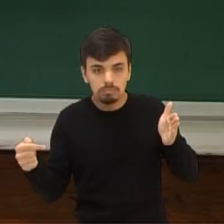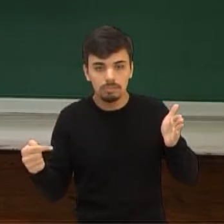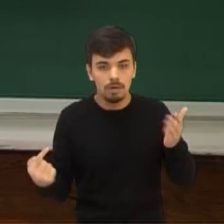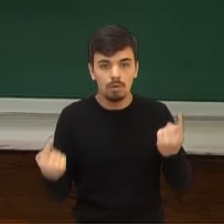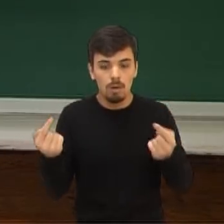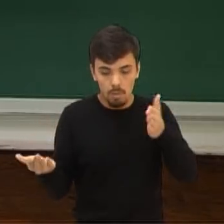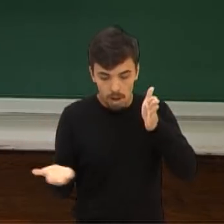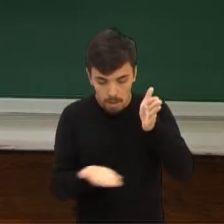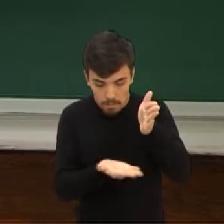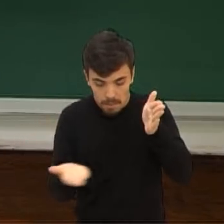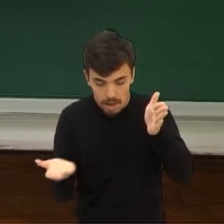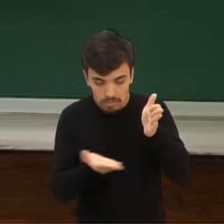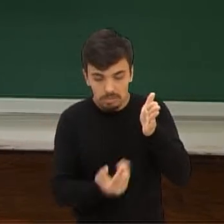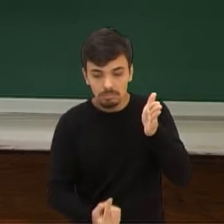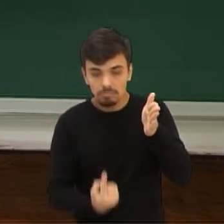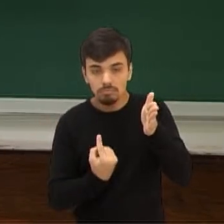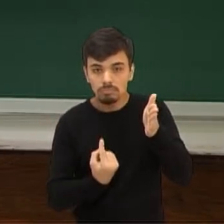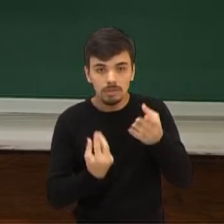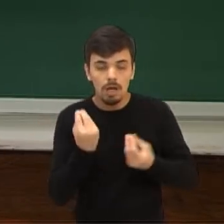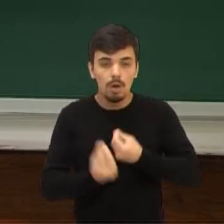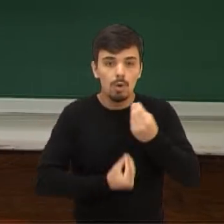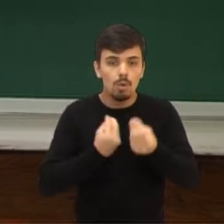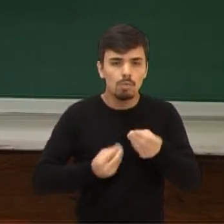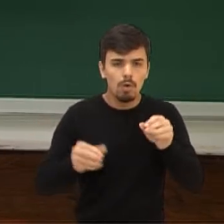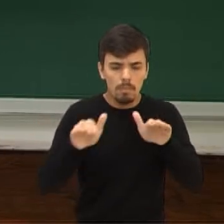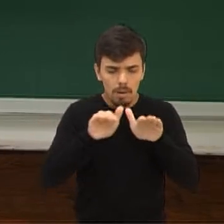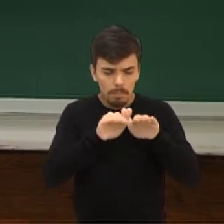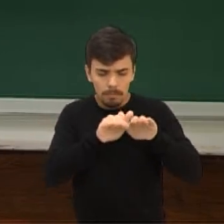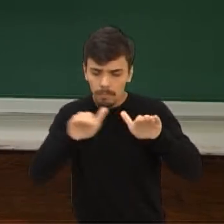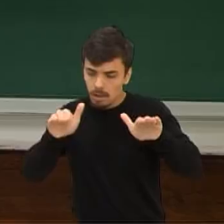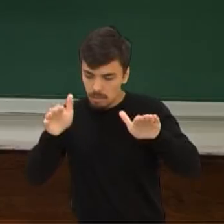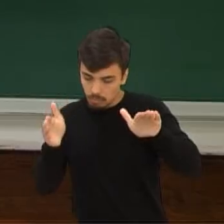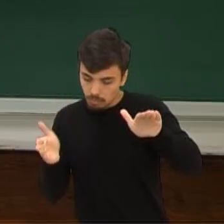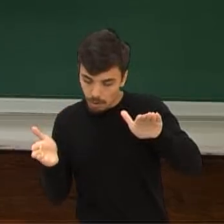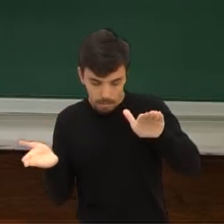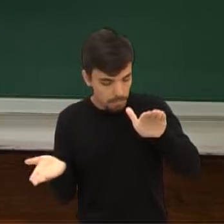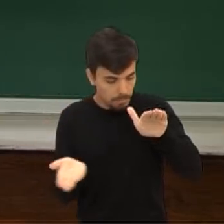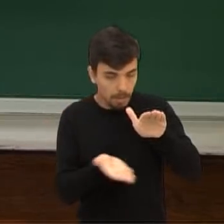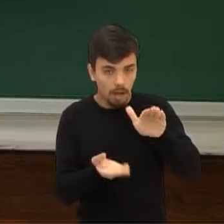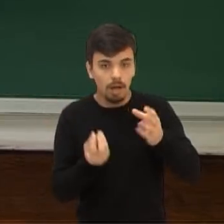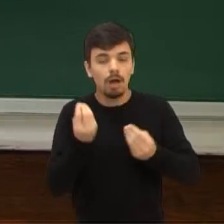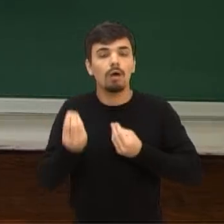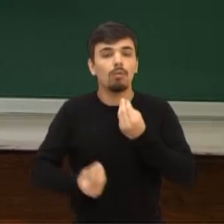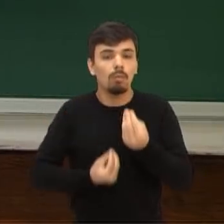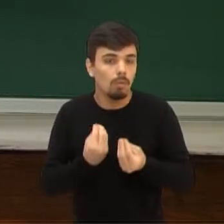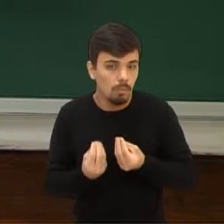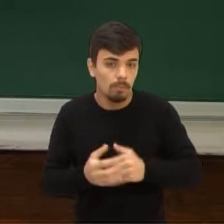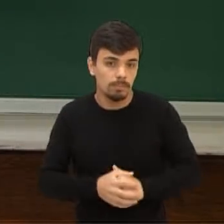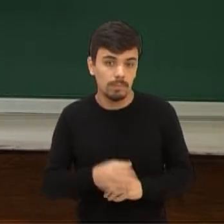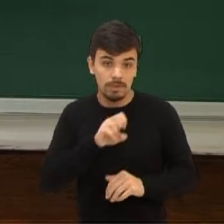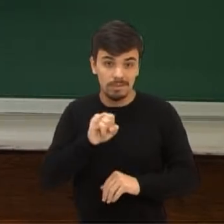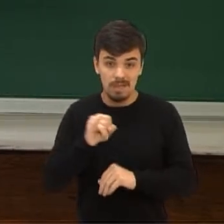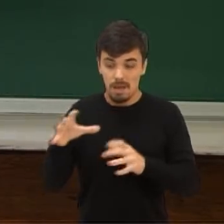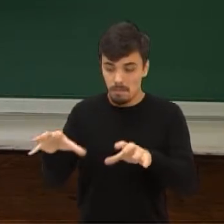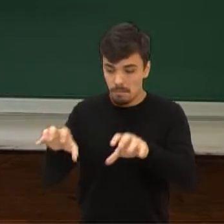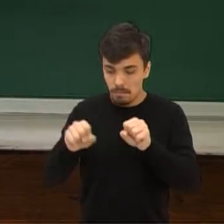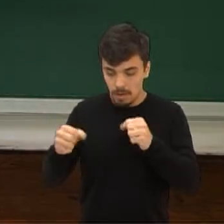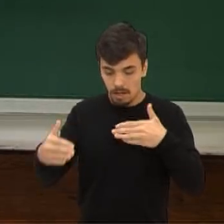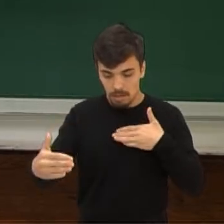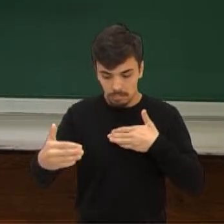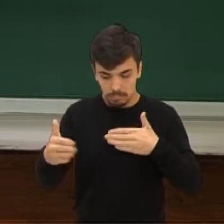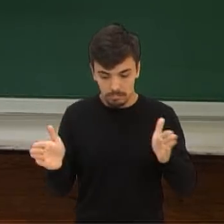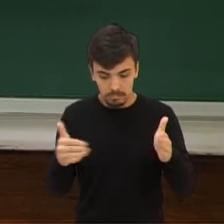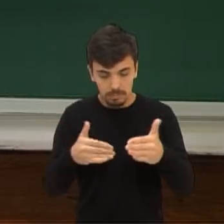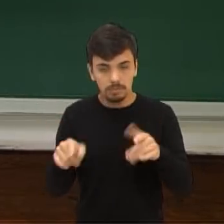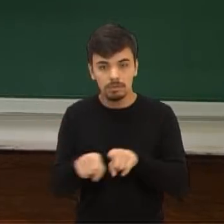as bases? Como que tem que estar planificado isso daí? Se eu pegar esta caixa e